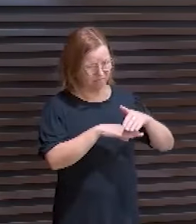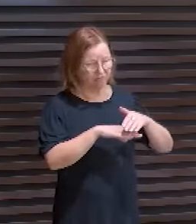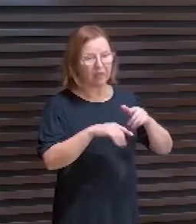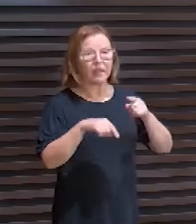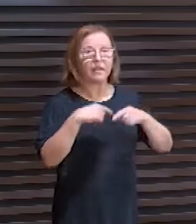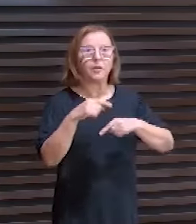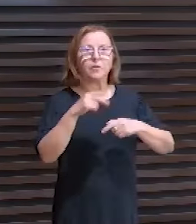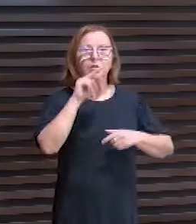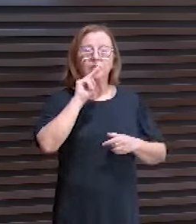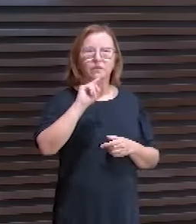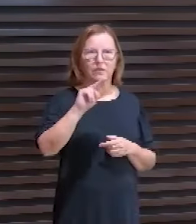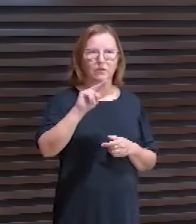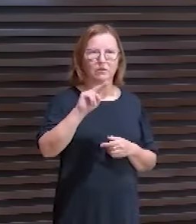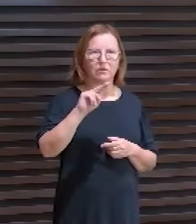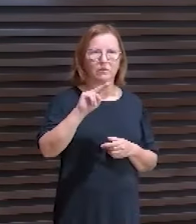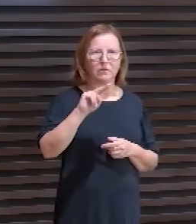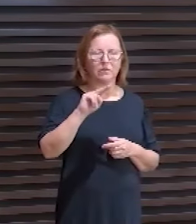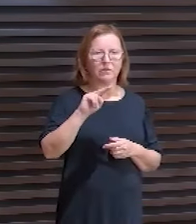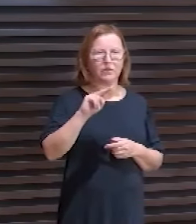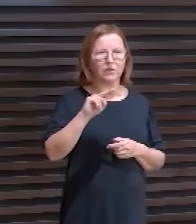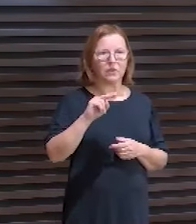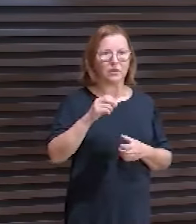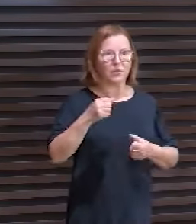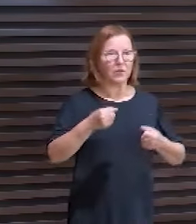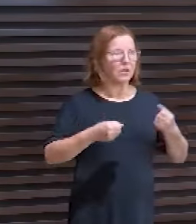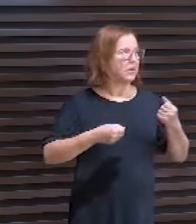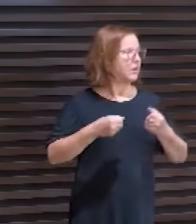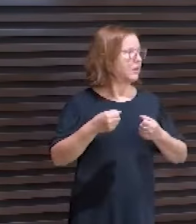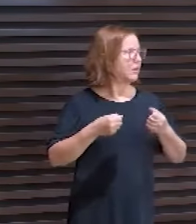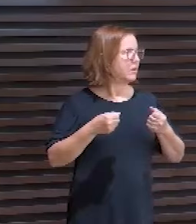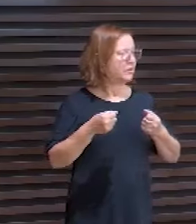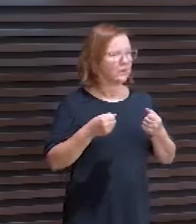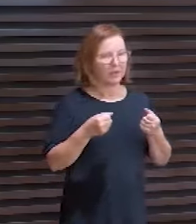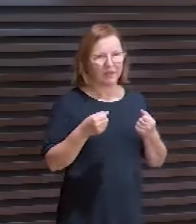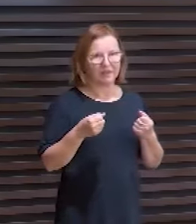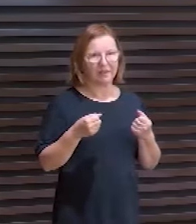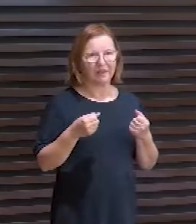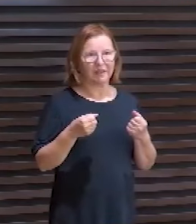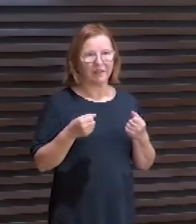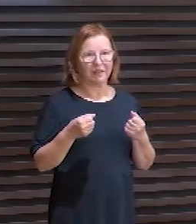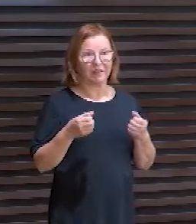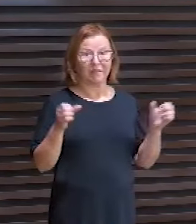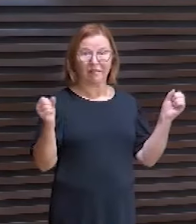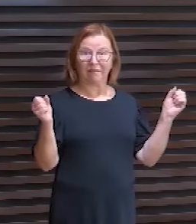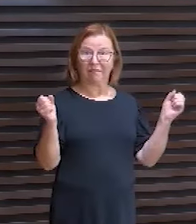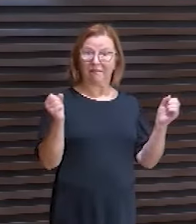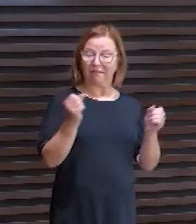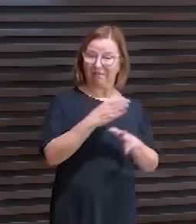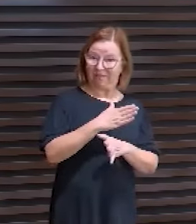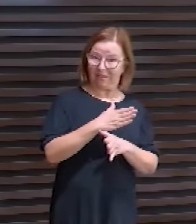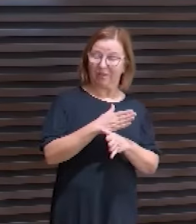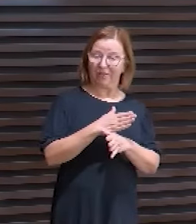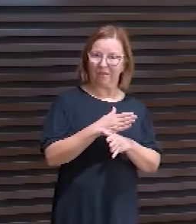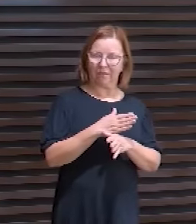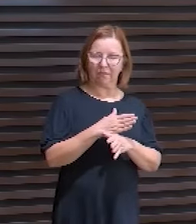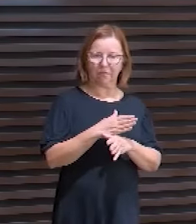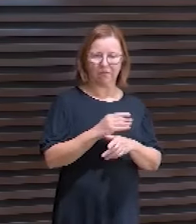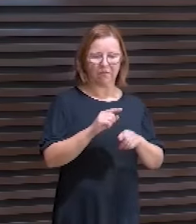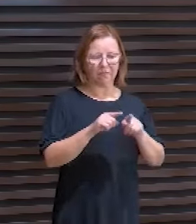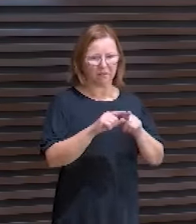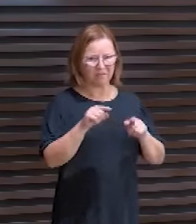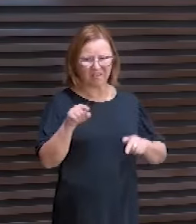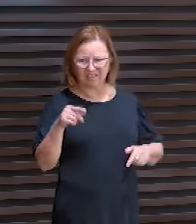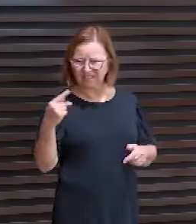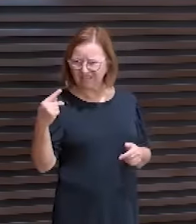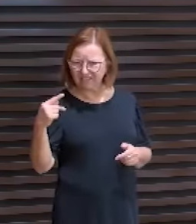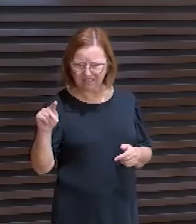que os outros carros foram mudando Carrão do ano e o dele tá lá o carrinho de sempre aí